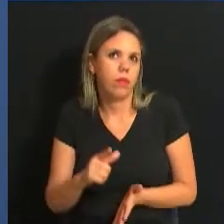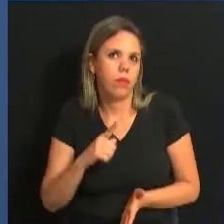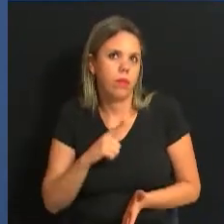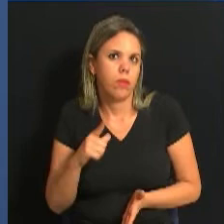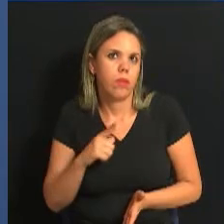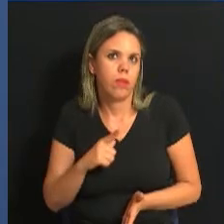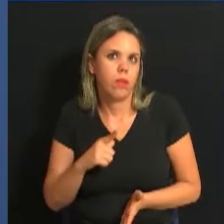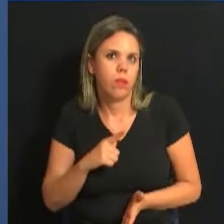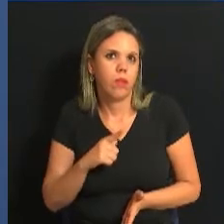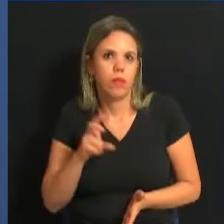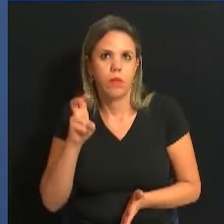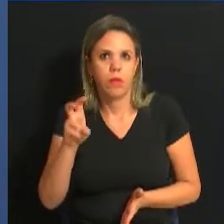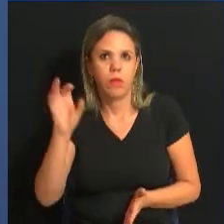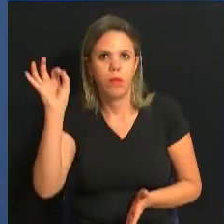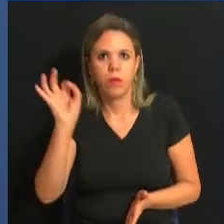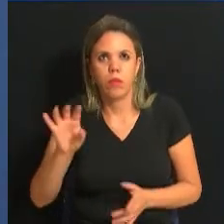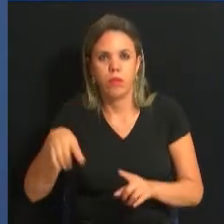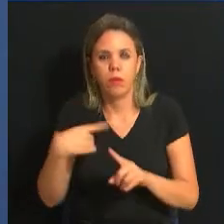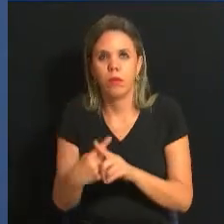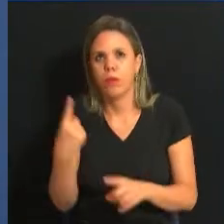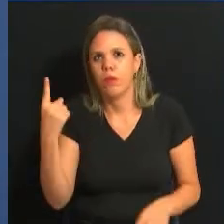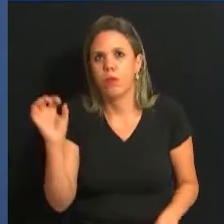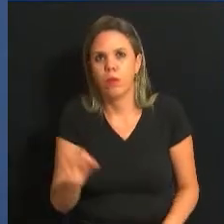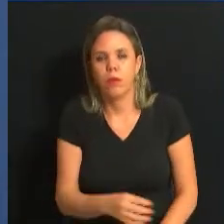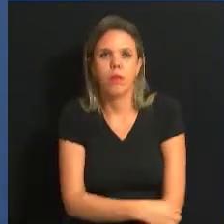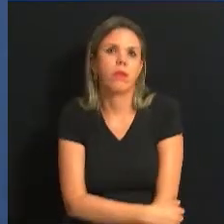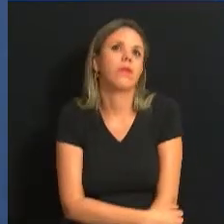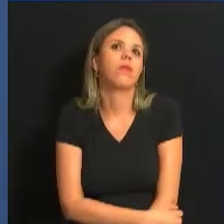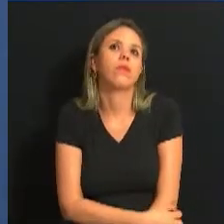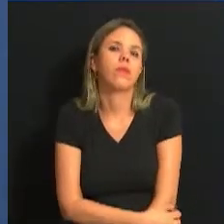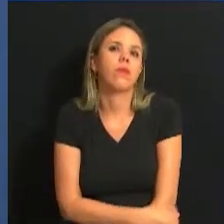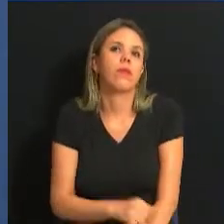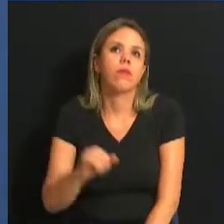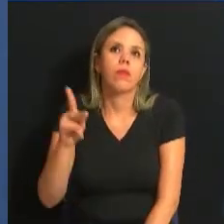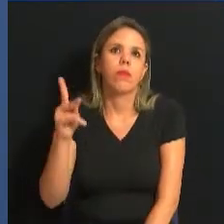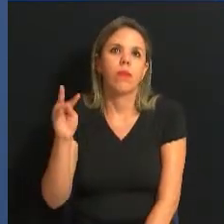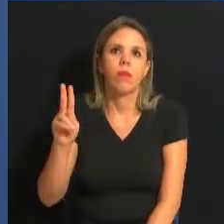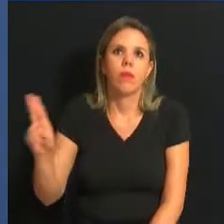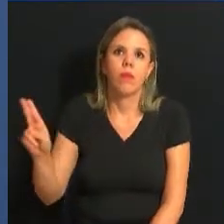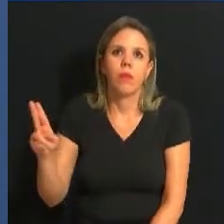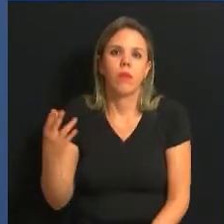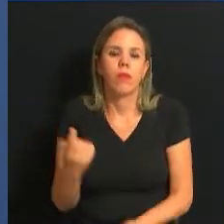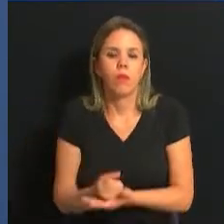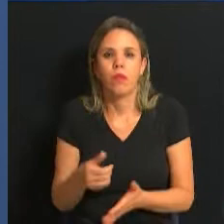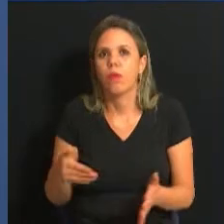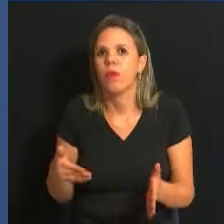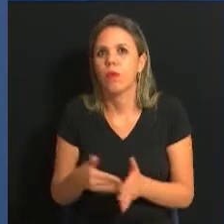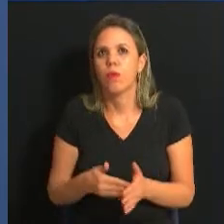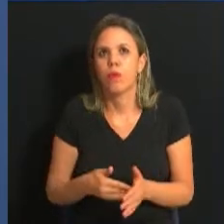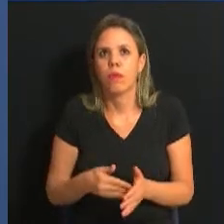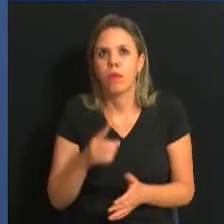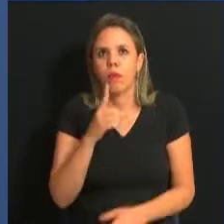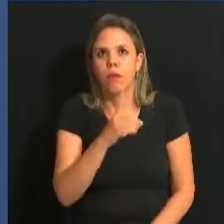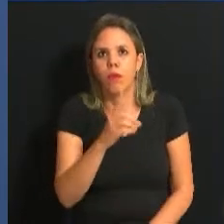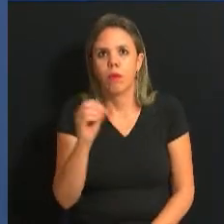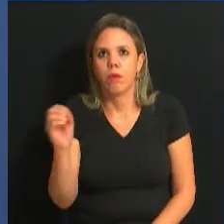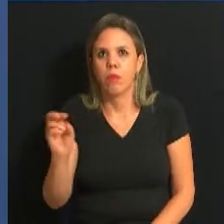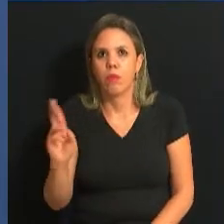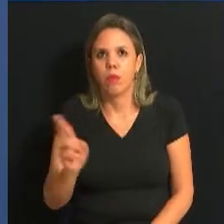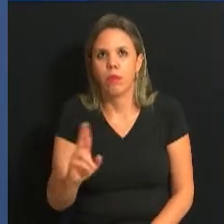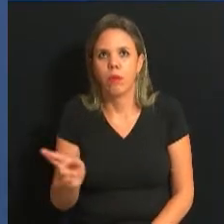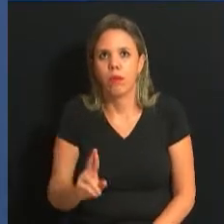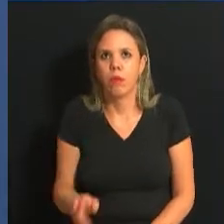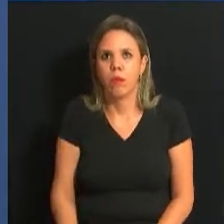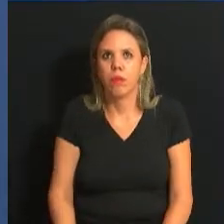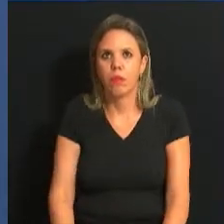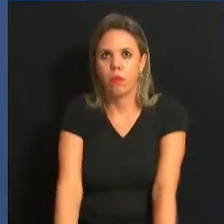os 5% mais 1% quando é o IPTU digital limitado a R$ 100. E vale, a gente falou isso